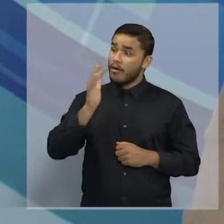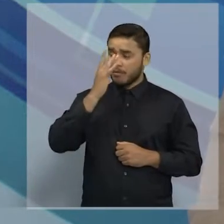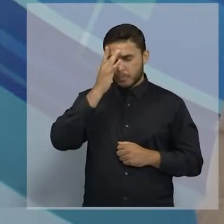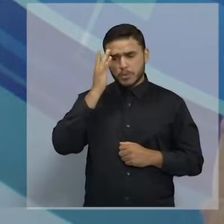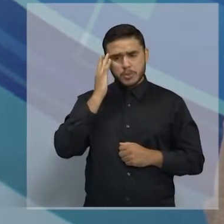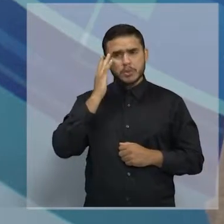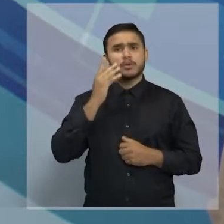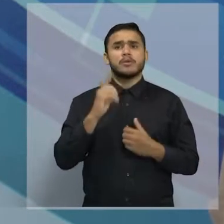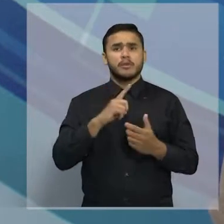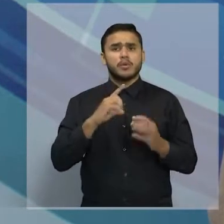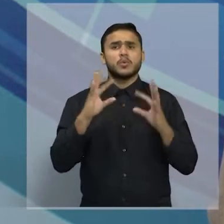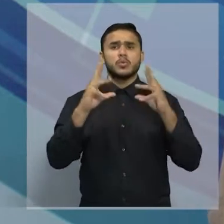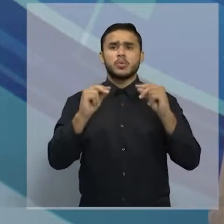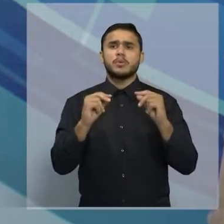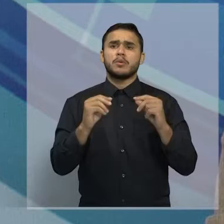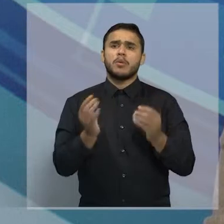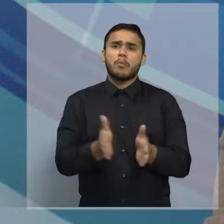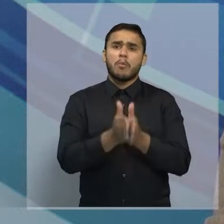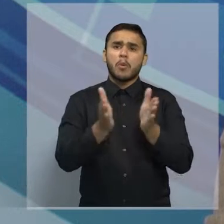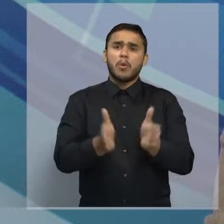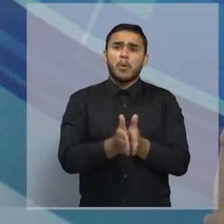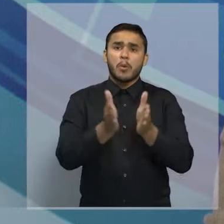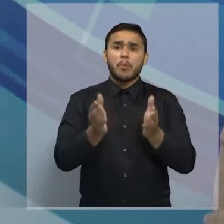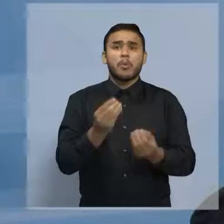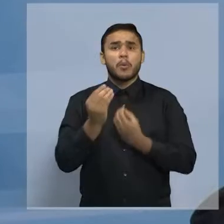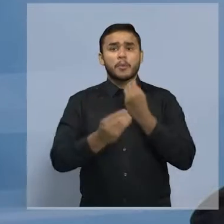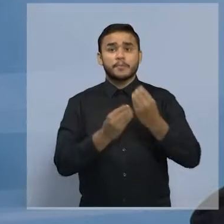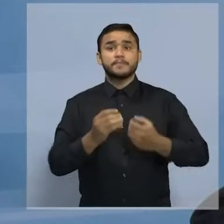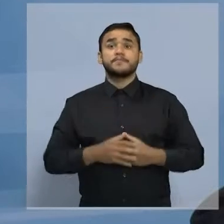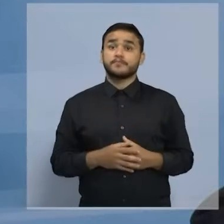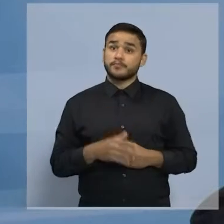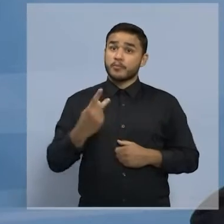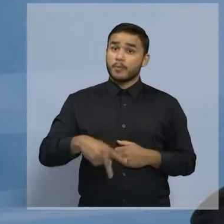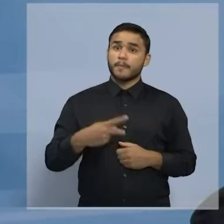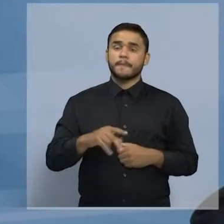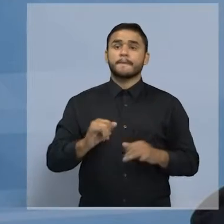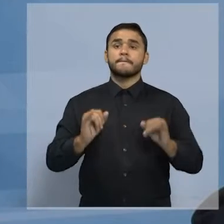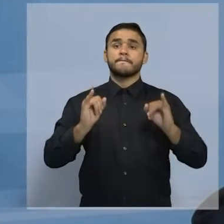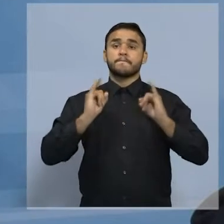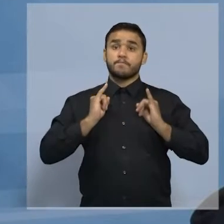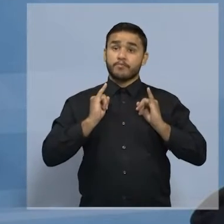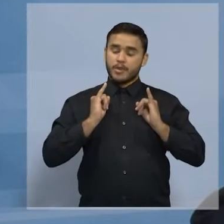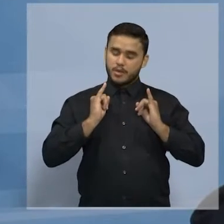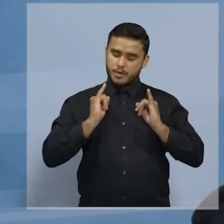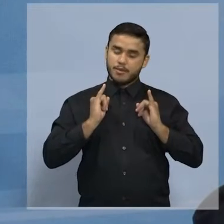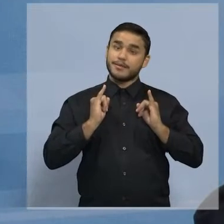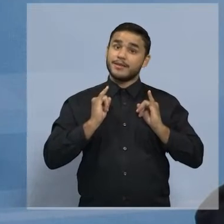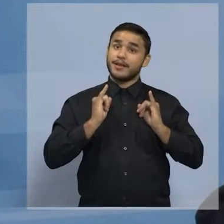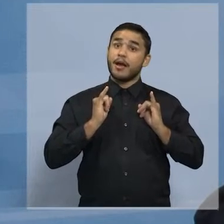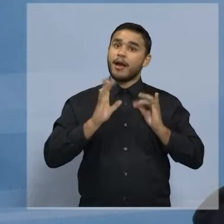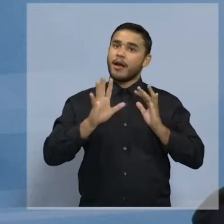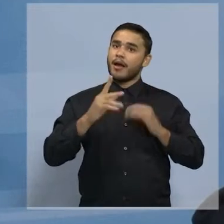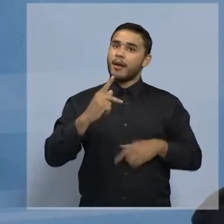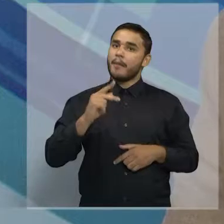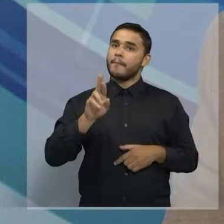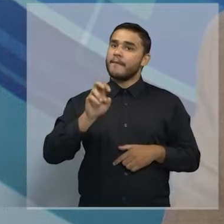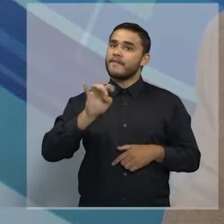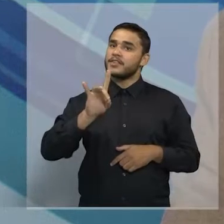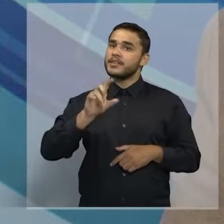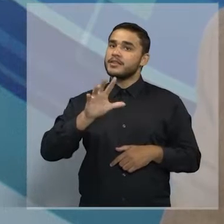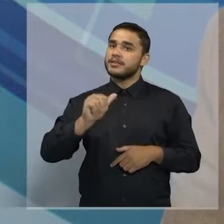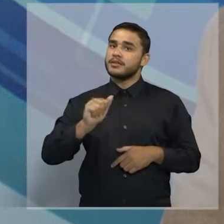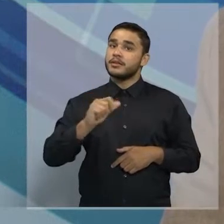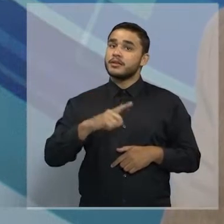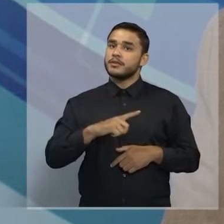no âmbito de combater a pobreza. Por isso que a Previdência tem também o setor da Seguridade Social. Exatamente, moeda social.